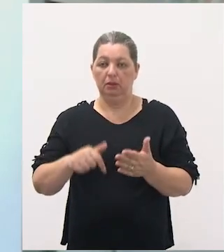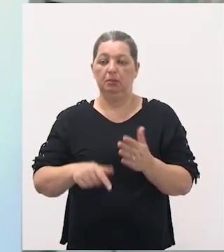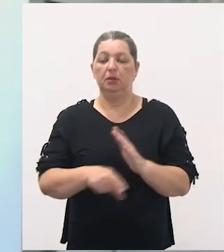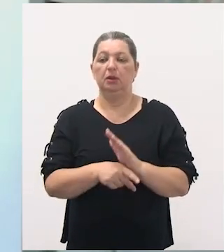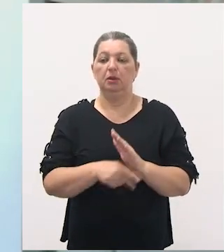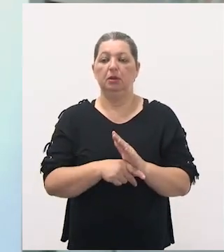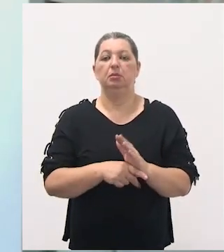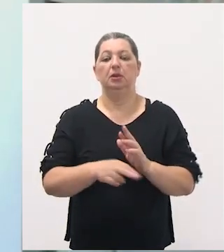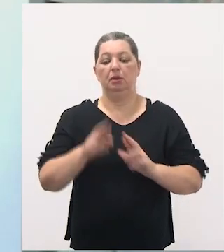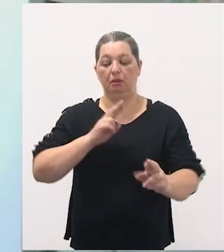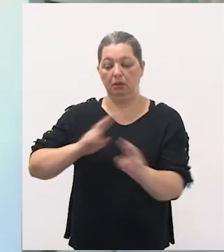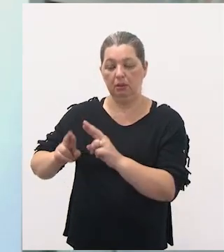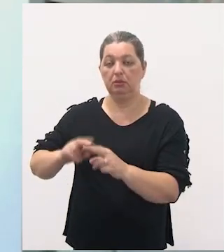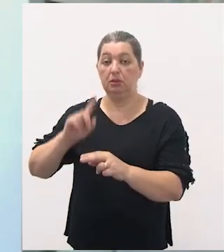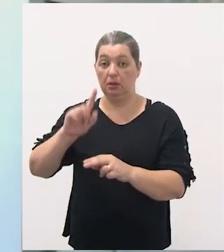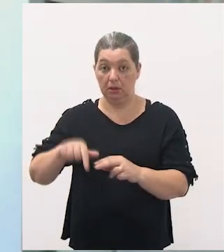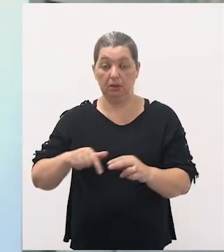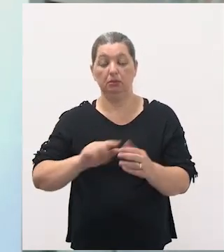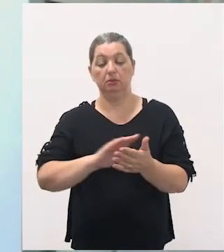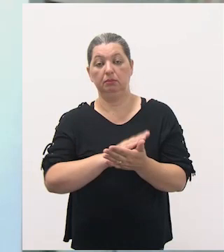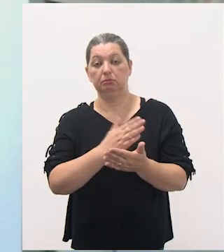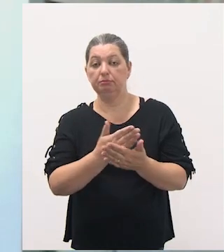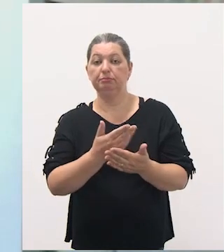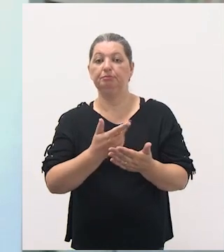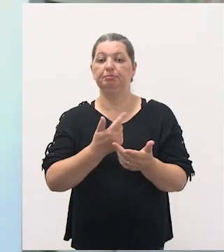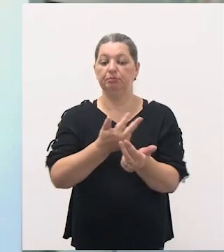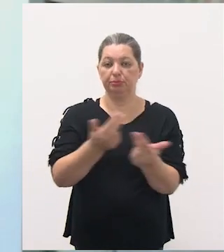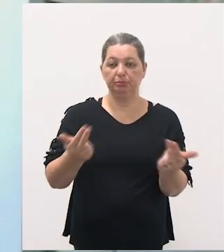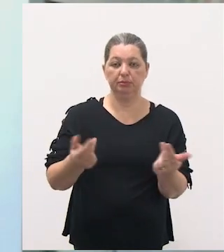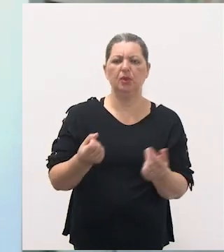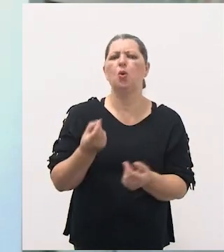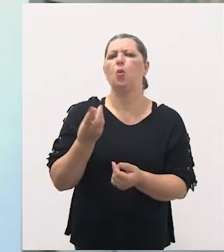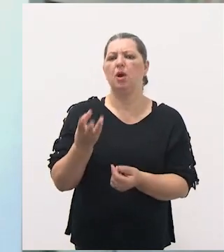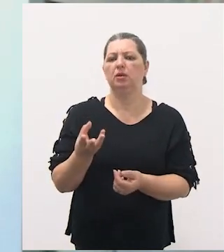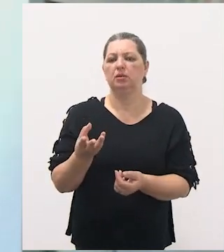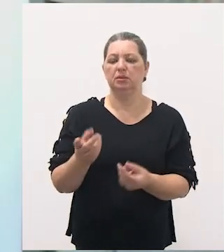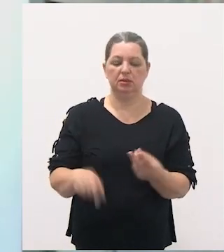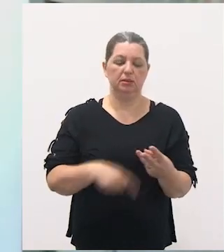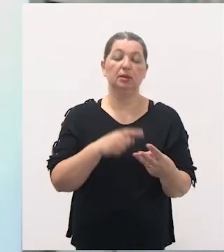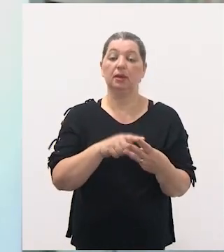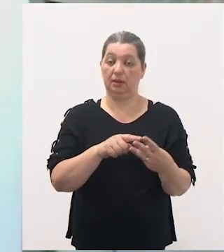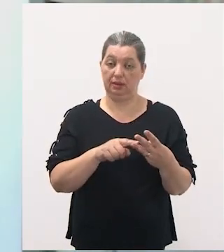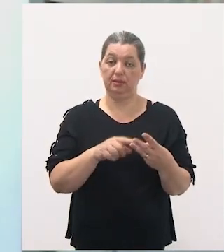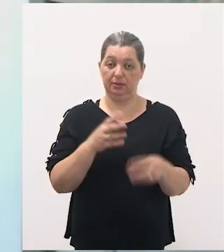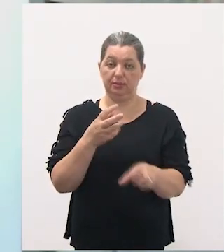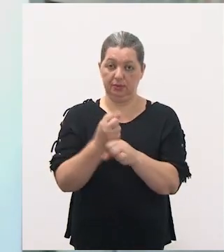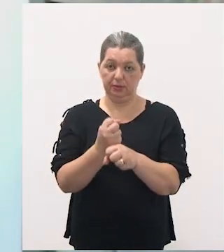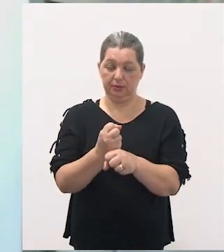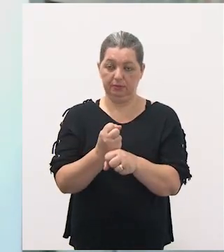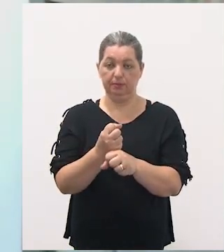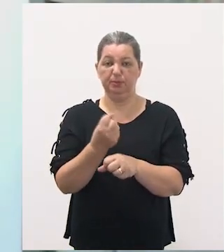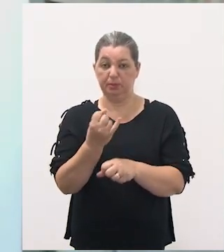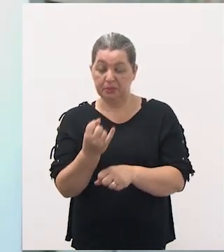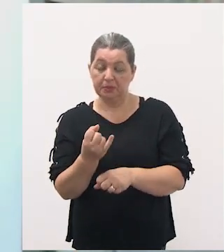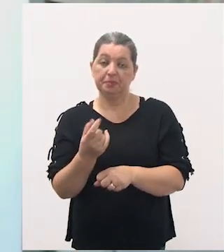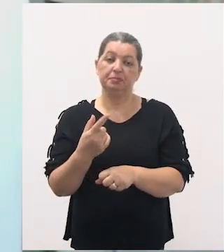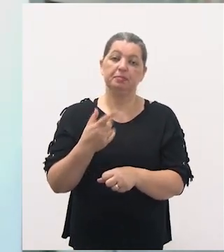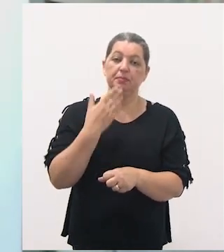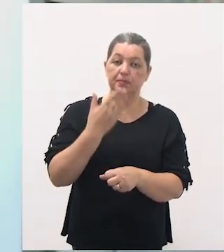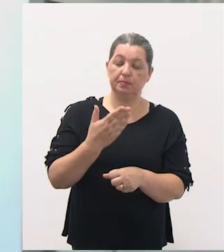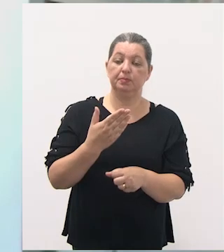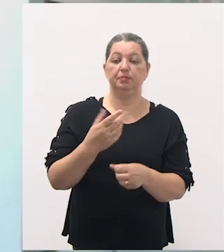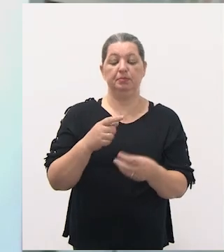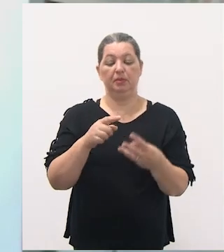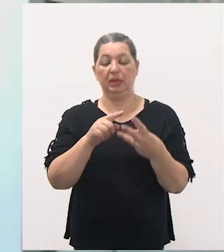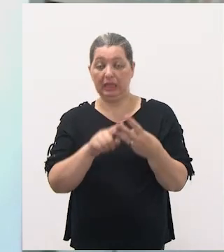uma outra habilidade. Então, quantas habilidades de pensamento eu estou exigindo aqui do meu aluno? 3 habilidades. Se eu estou exigindo 3, é diferente de